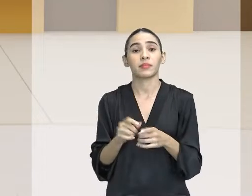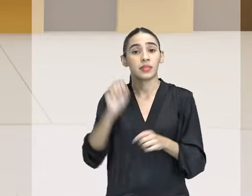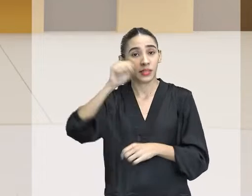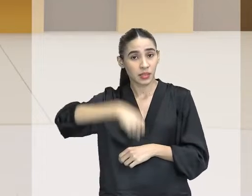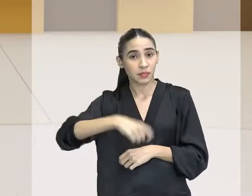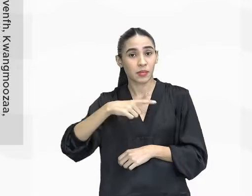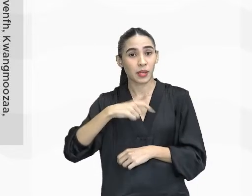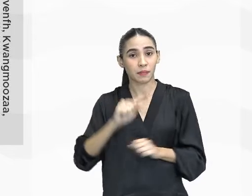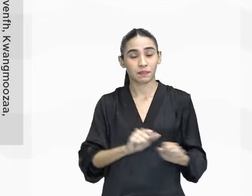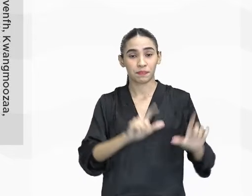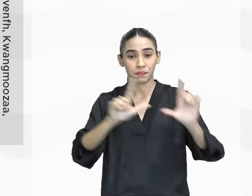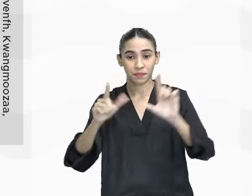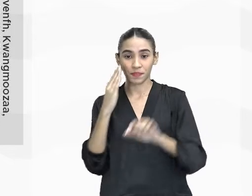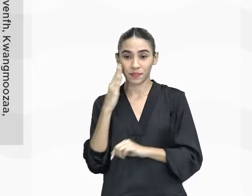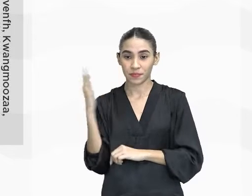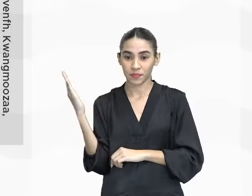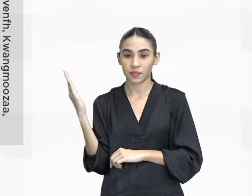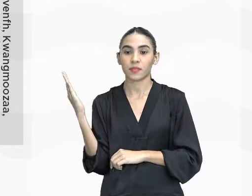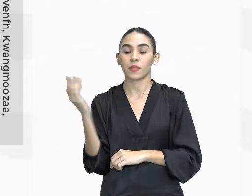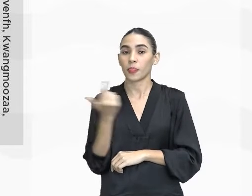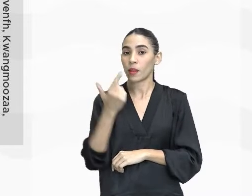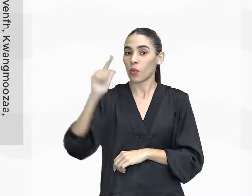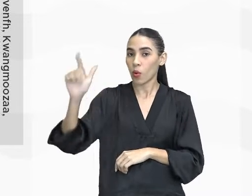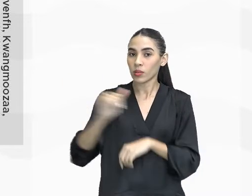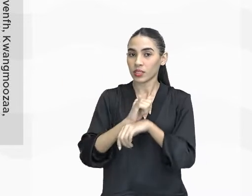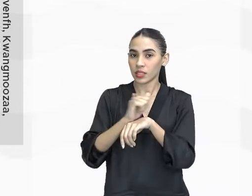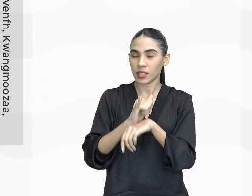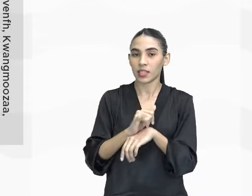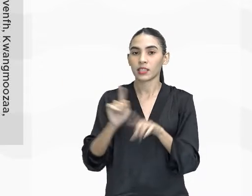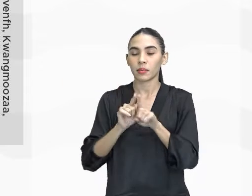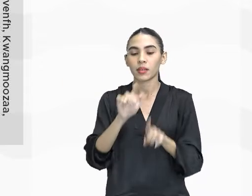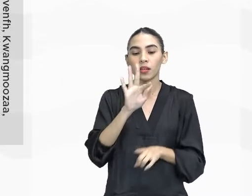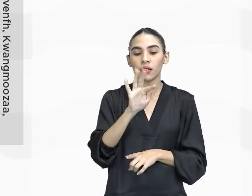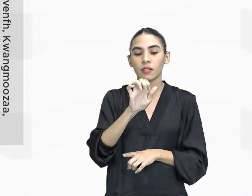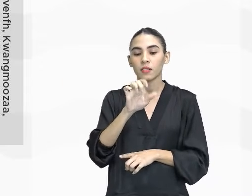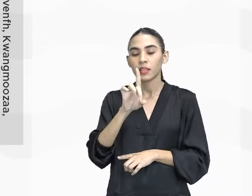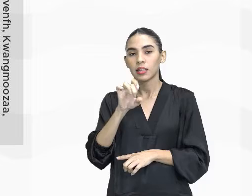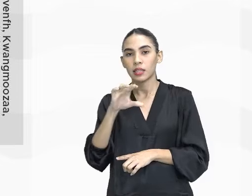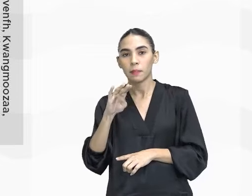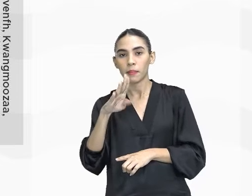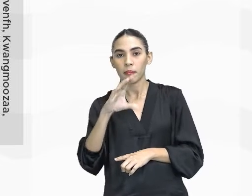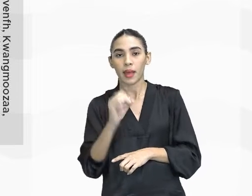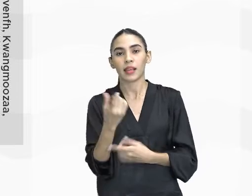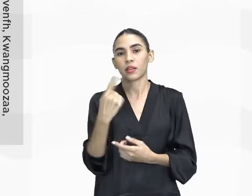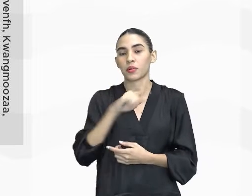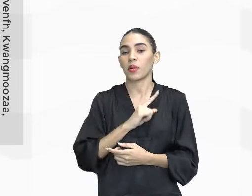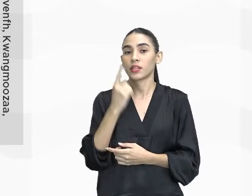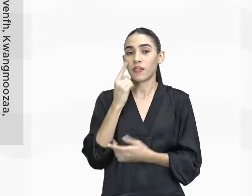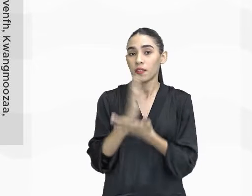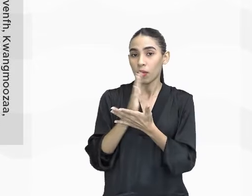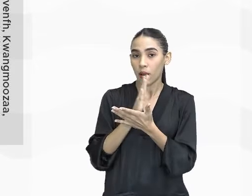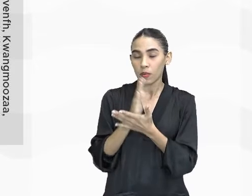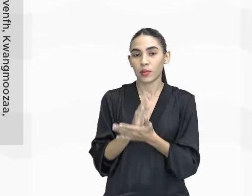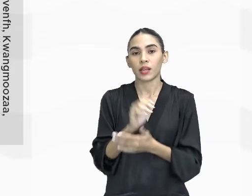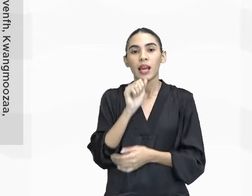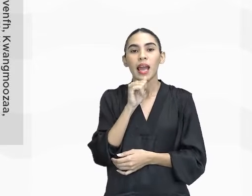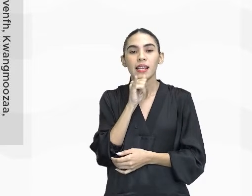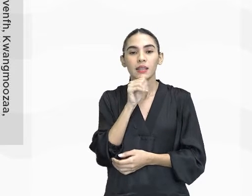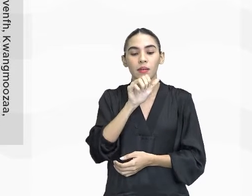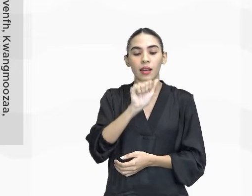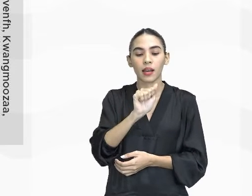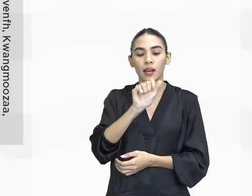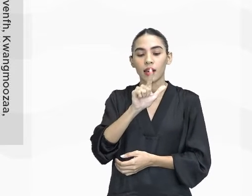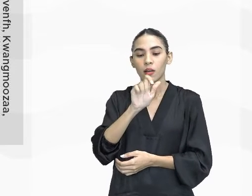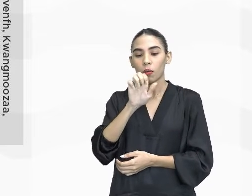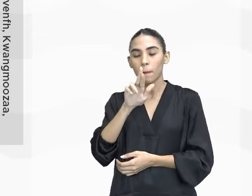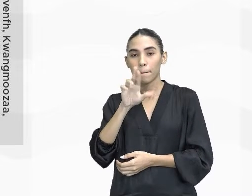observar aí na nossa próxima imagem outros mecanismos de feedback climáticos, como, por exemplo, alguns que a gente já viu, né, o albedo da neve, o albedo